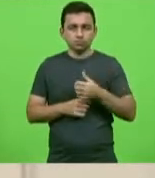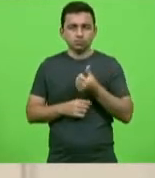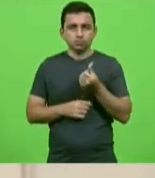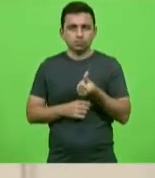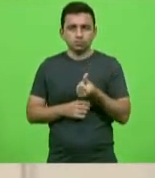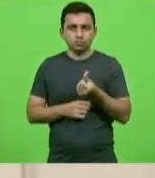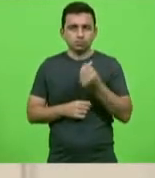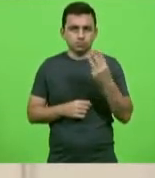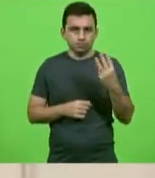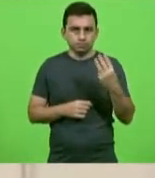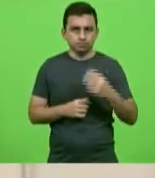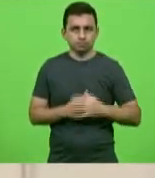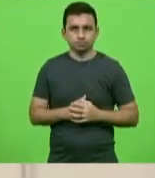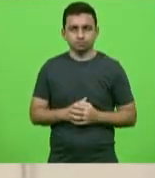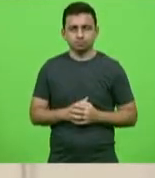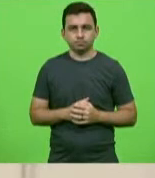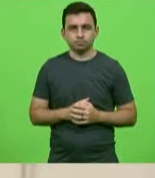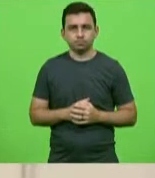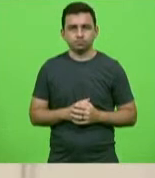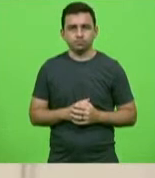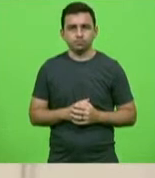e 63.